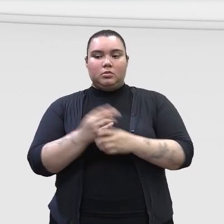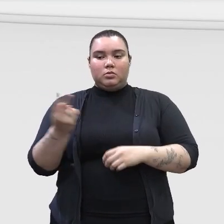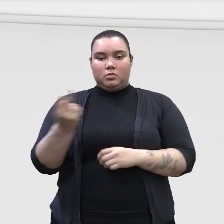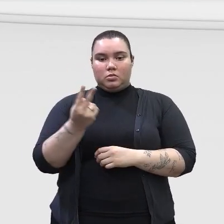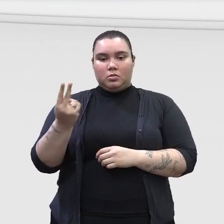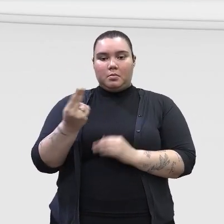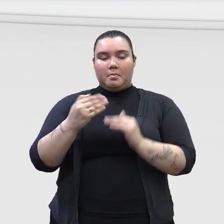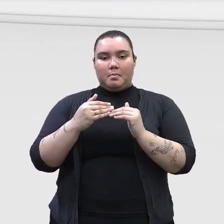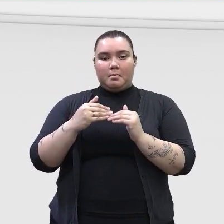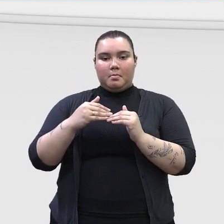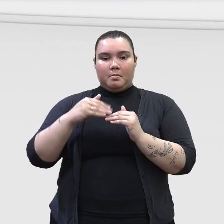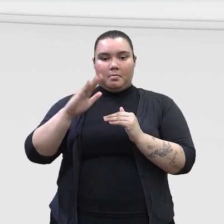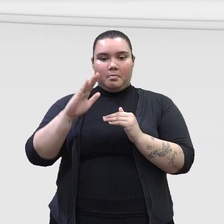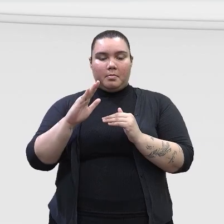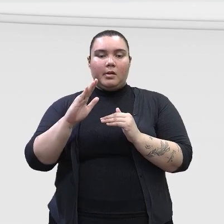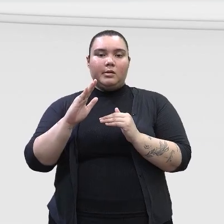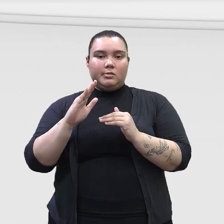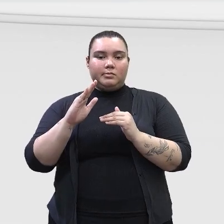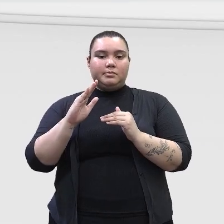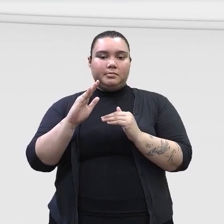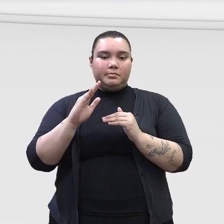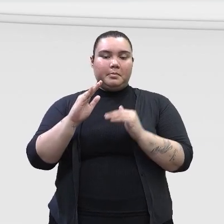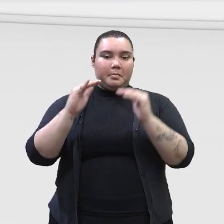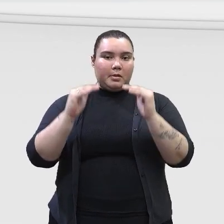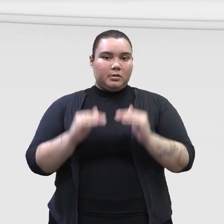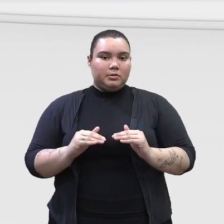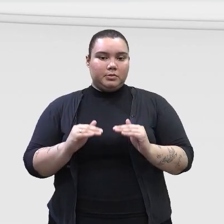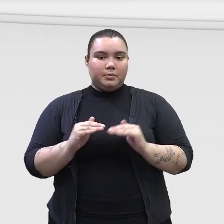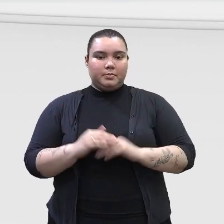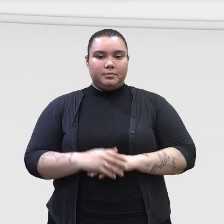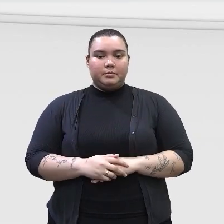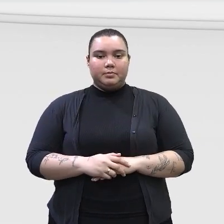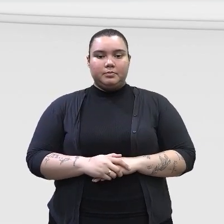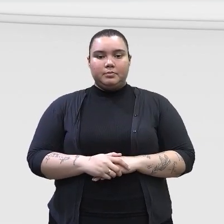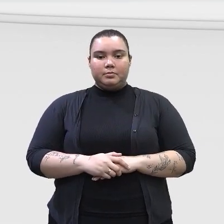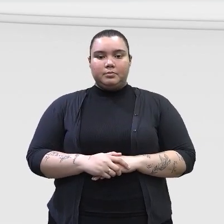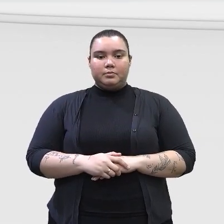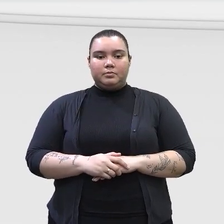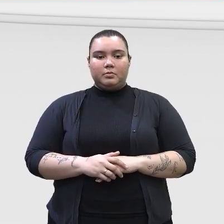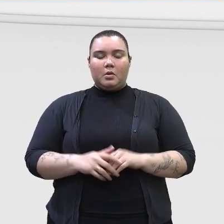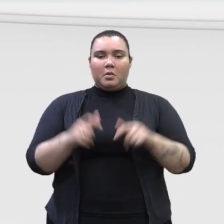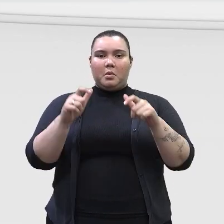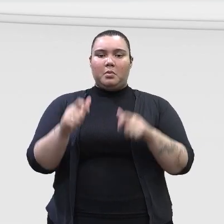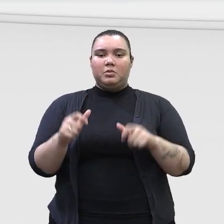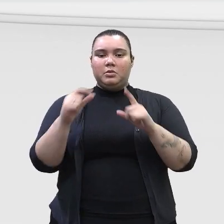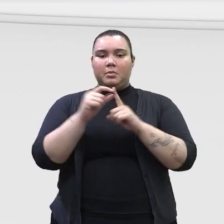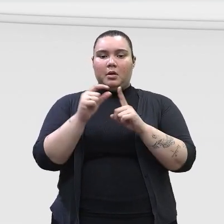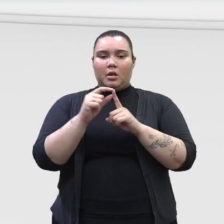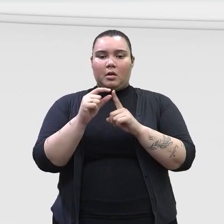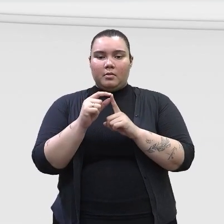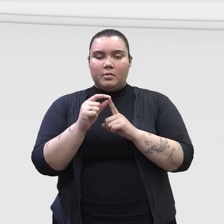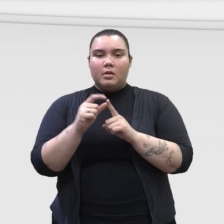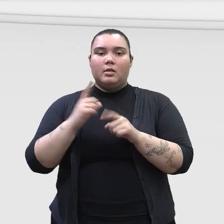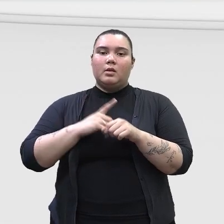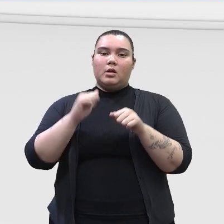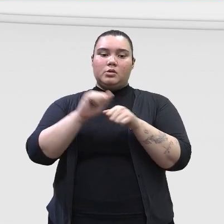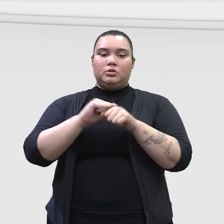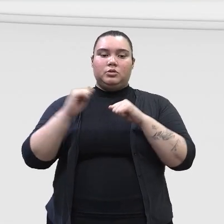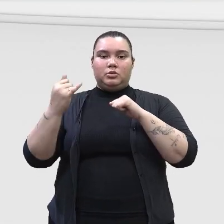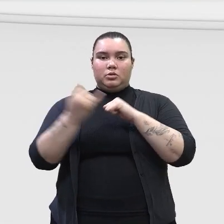o shortest, the shortest. De onde veio essa palavra the shortest? Do